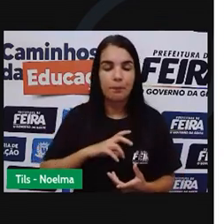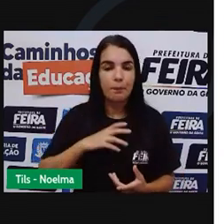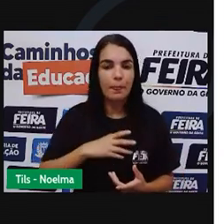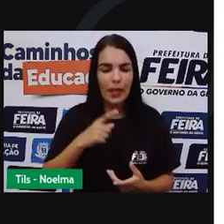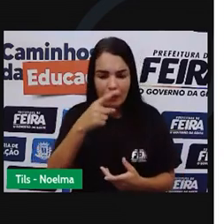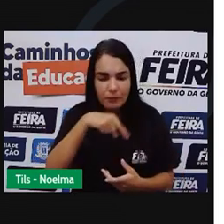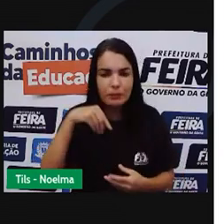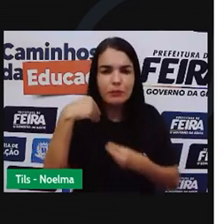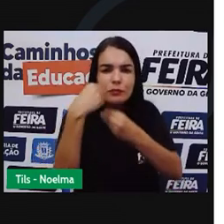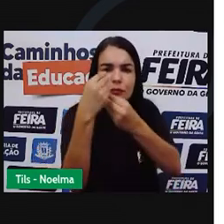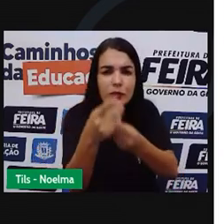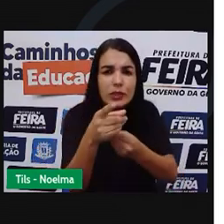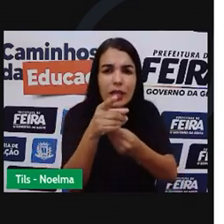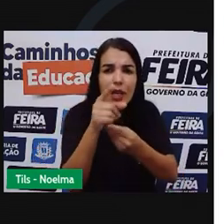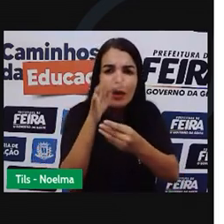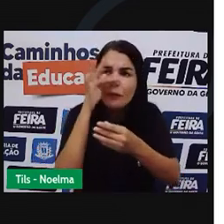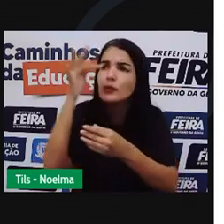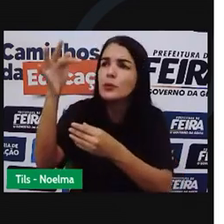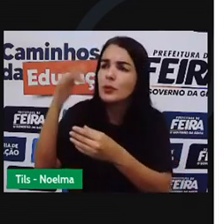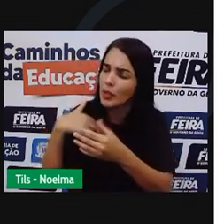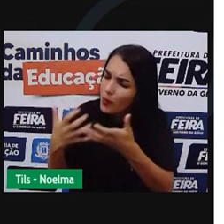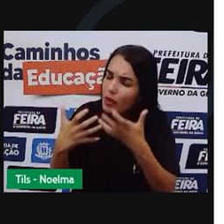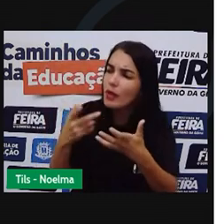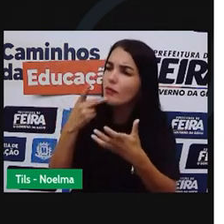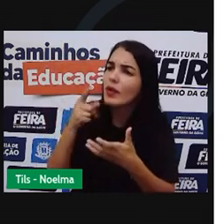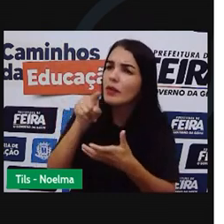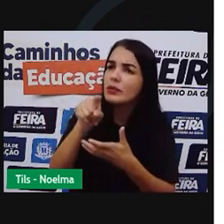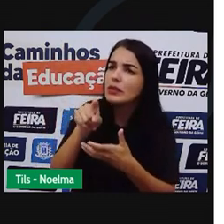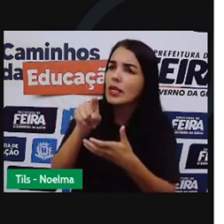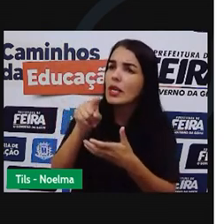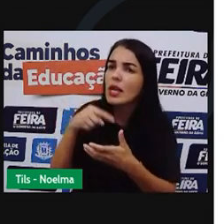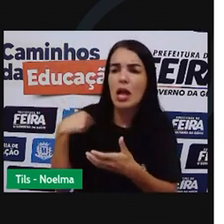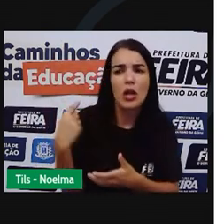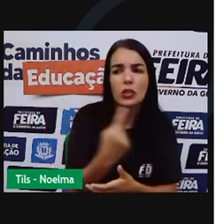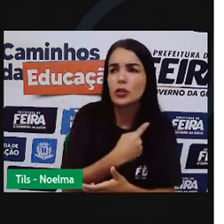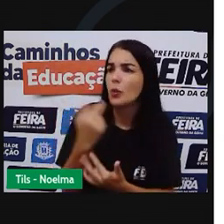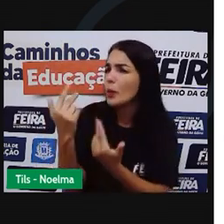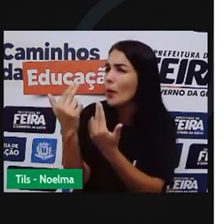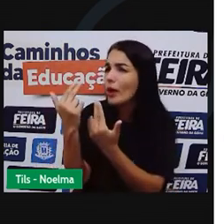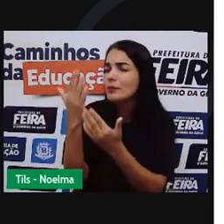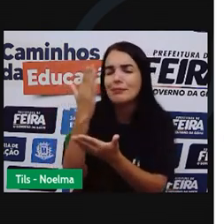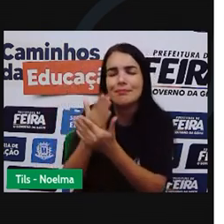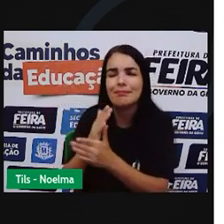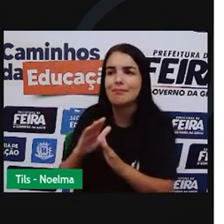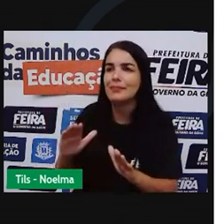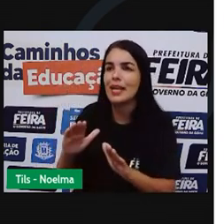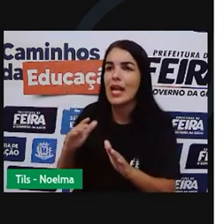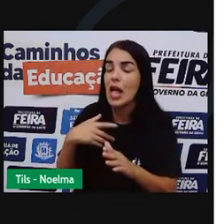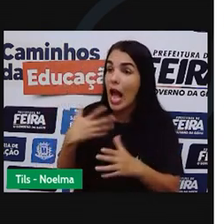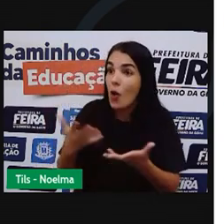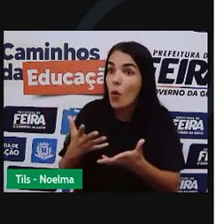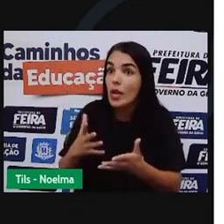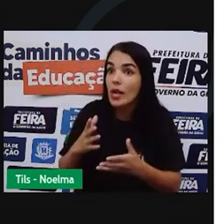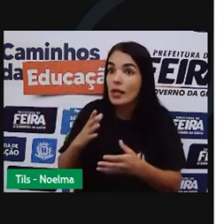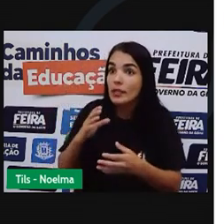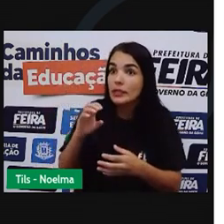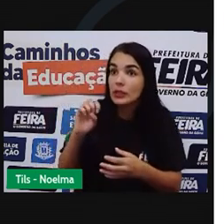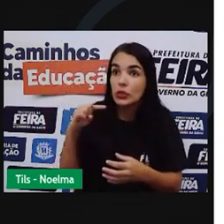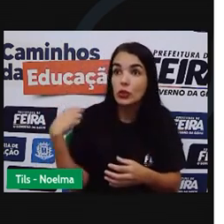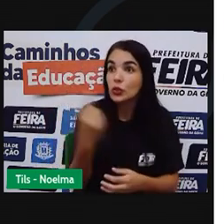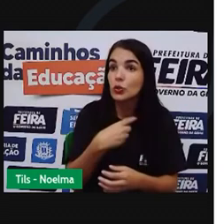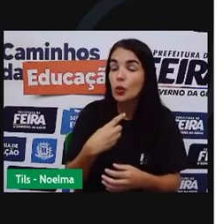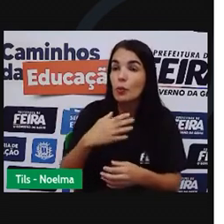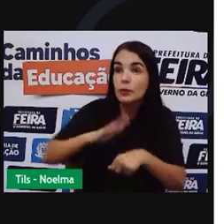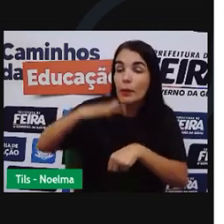você, futuro, eu queria dizer que nós não somos mais os mesmos depois desse tempo. Nós somos mais fortes,